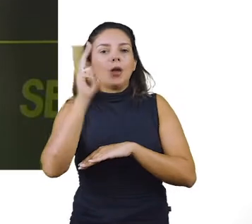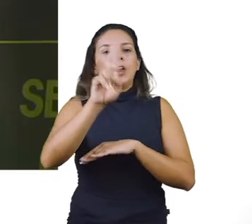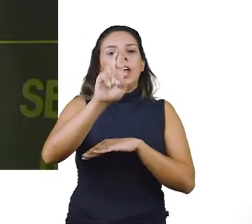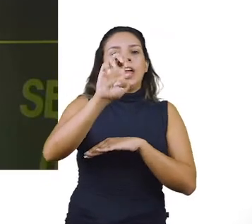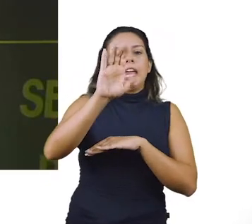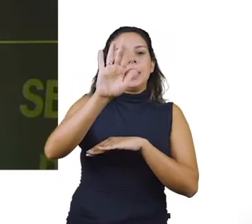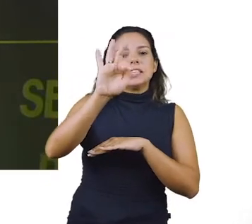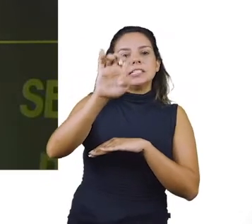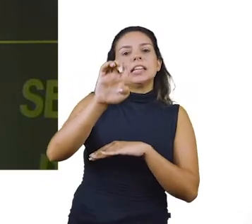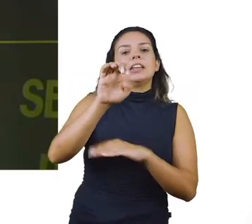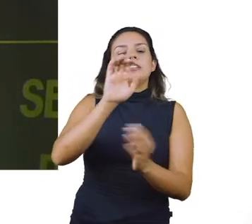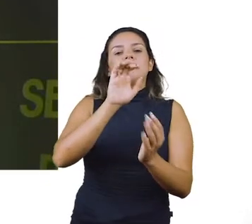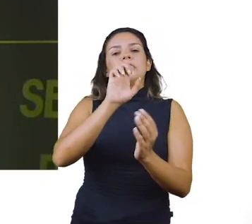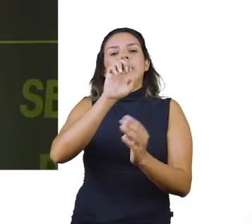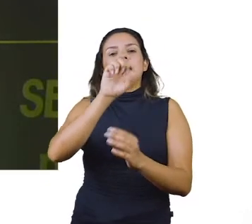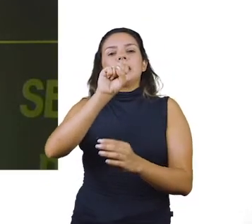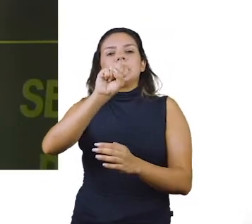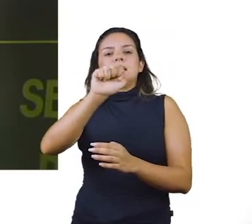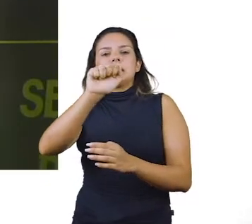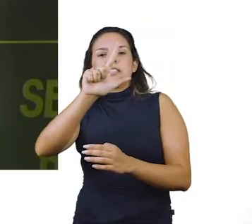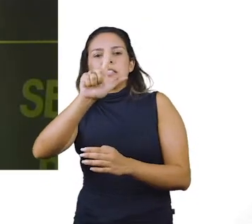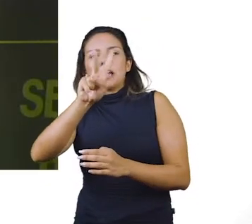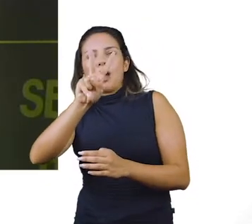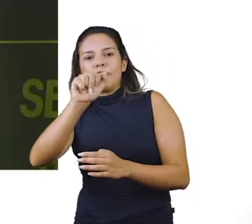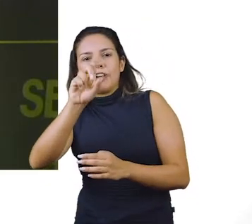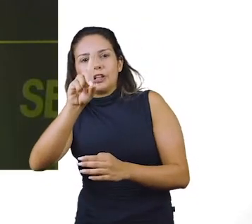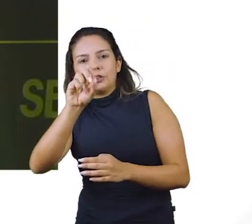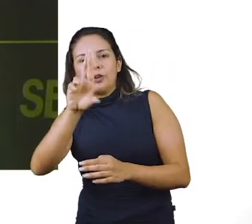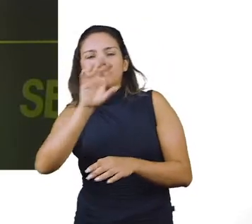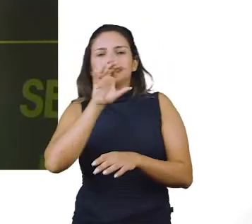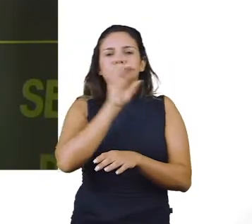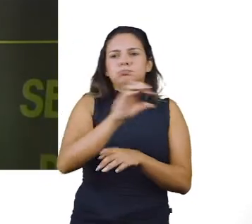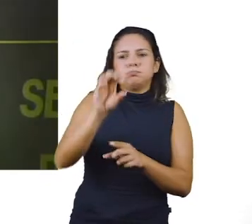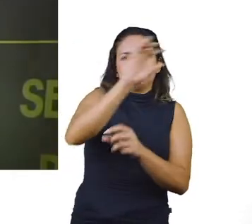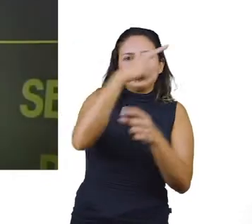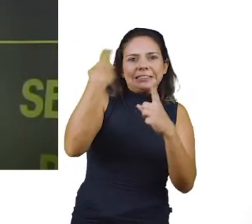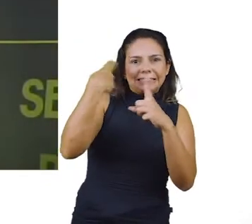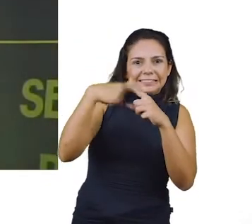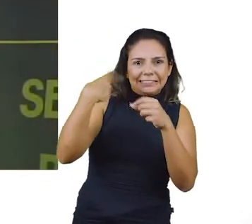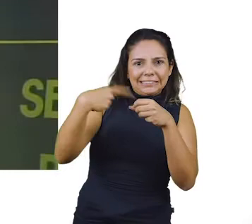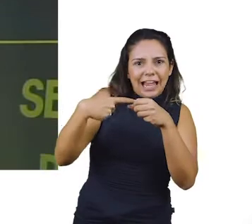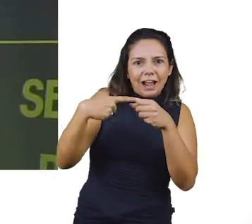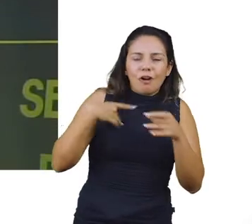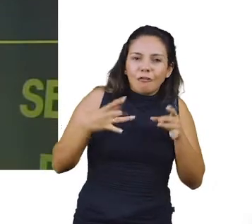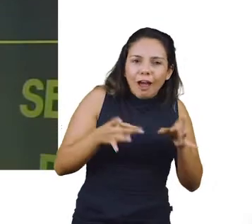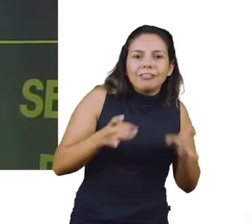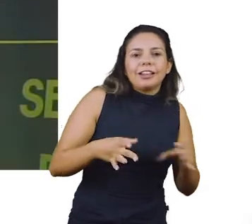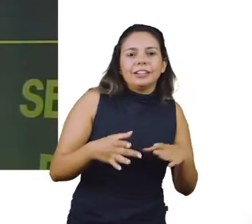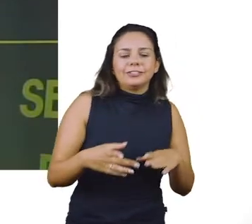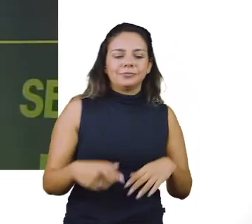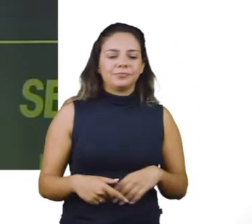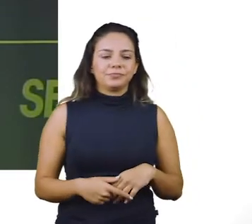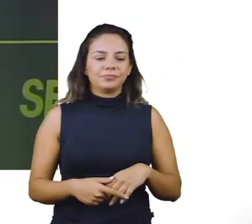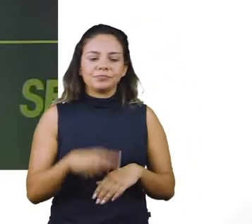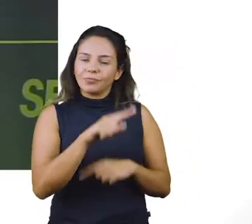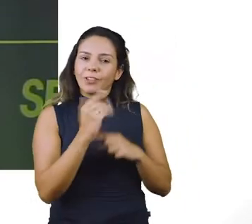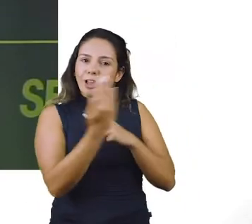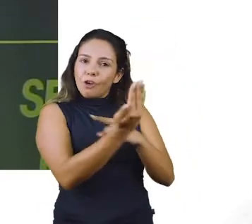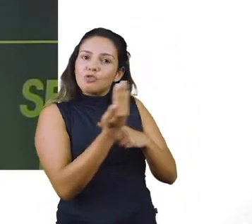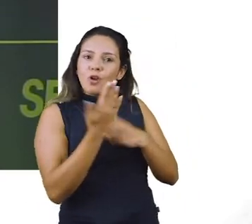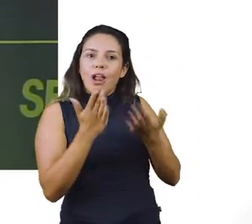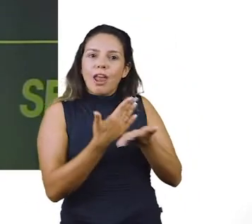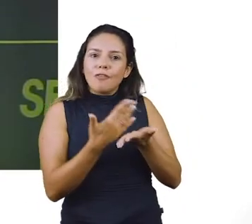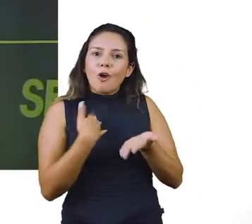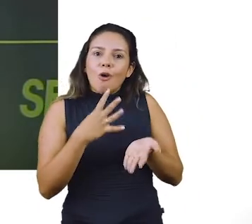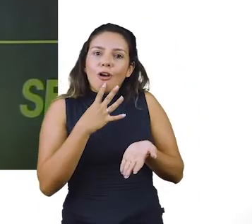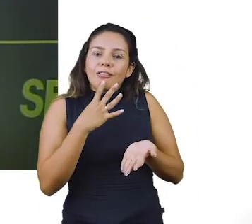Recife, Salvador, Ceará. Eu costumo dizer que esse livro, O Sol nas Paredes, me ajudou a